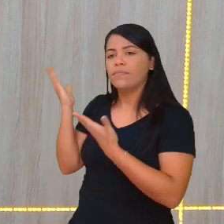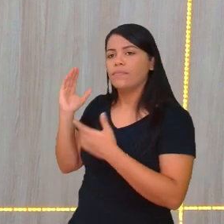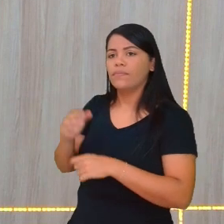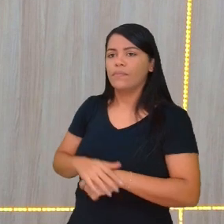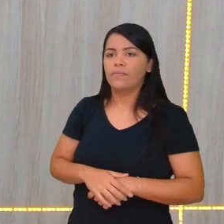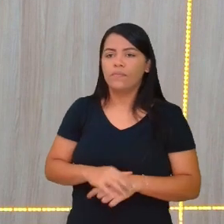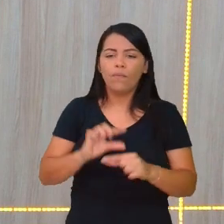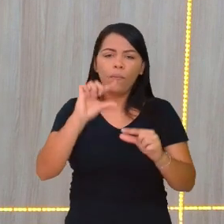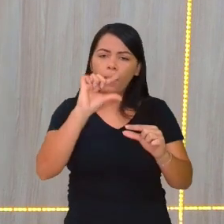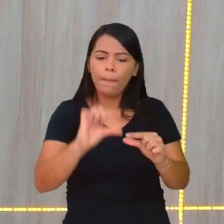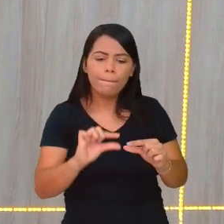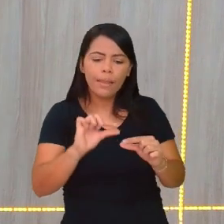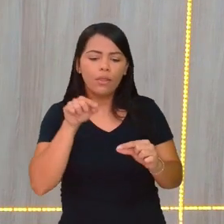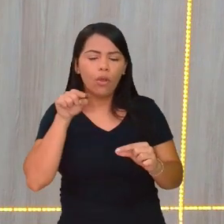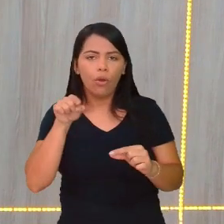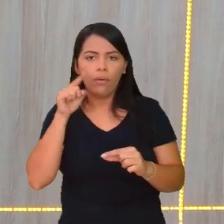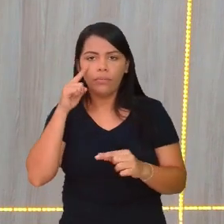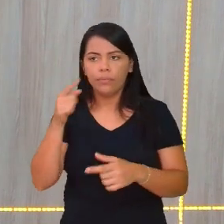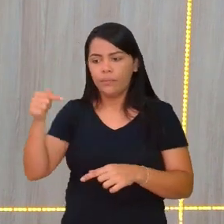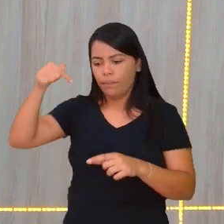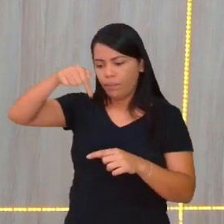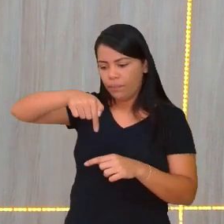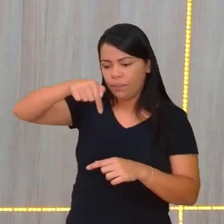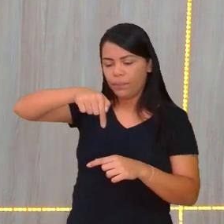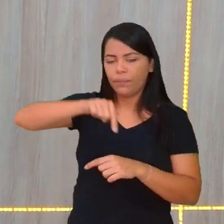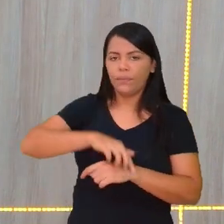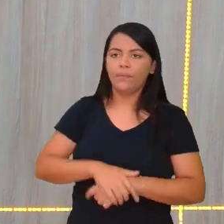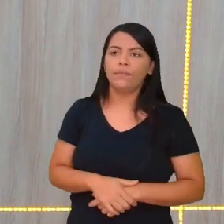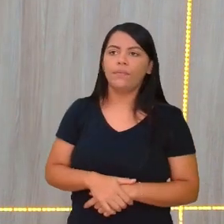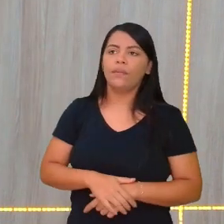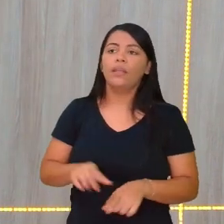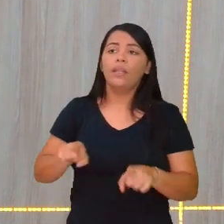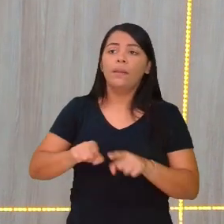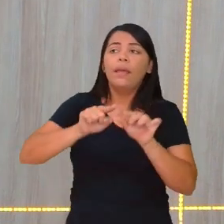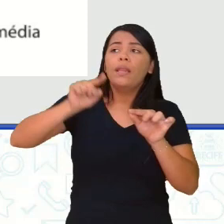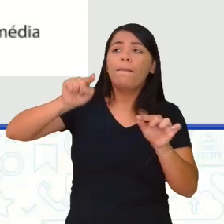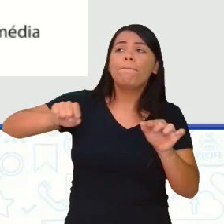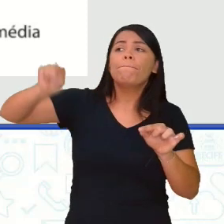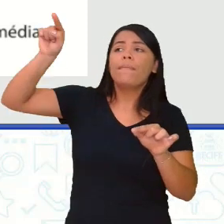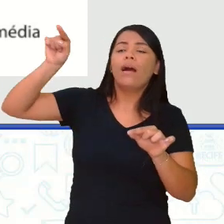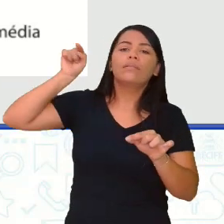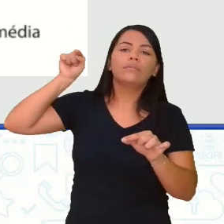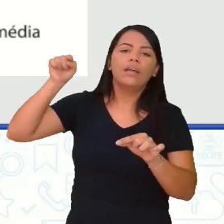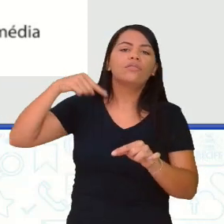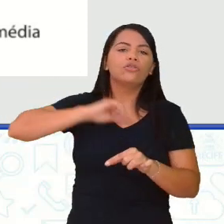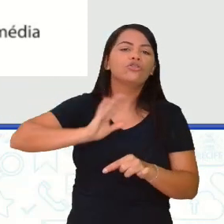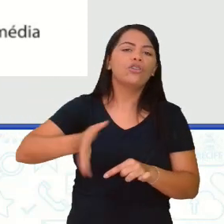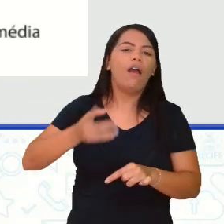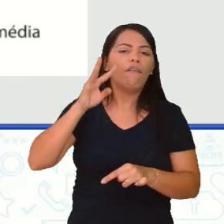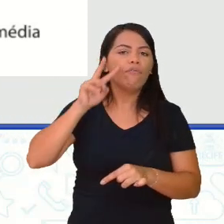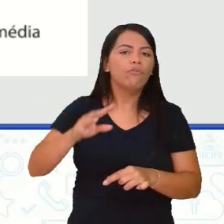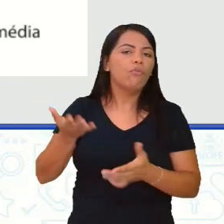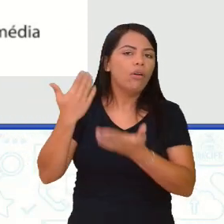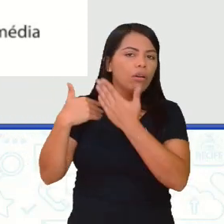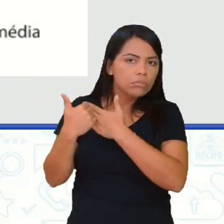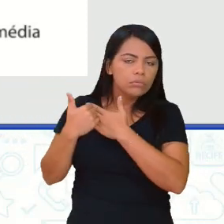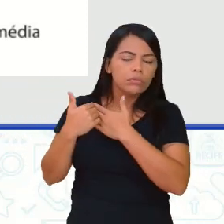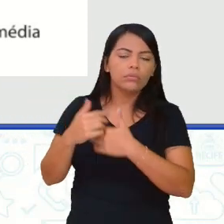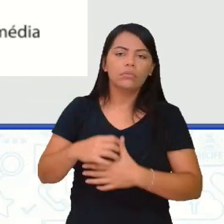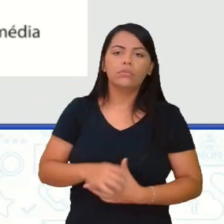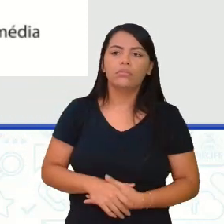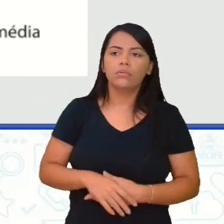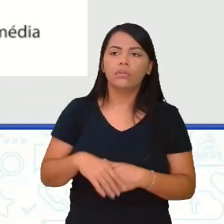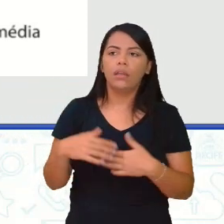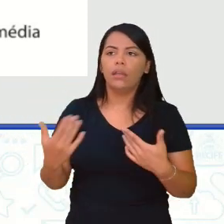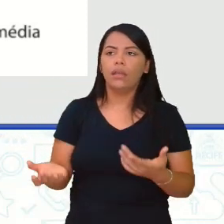esse. E o maior temperatura foi essa aqui que a gente já tinha visto que era a maior temperatura.